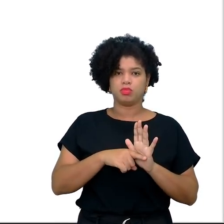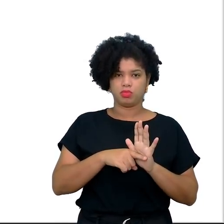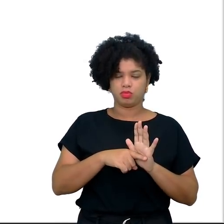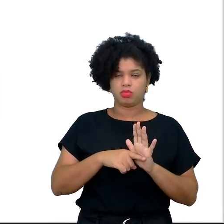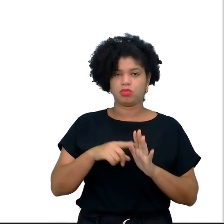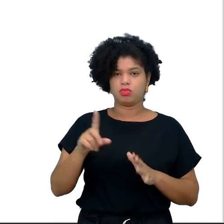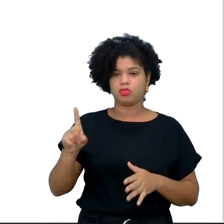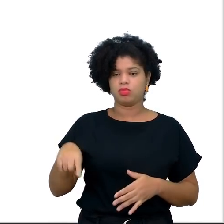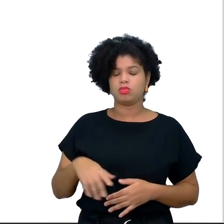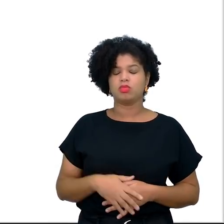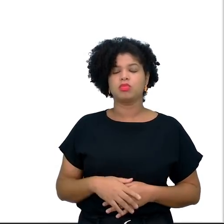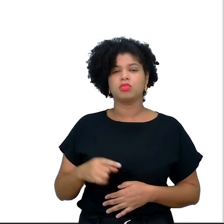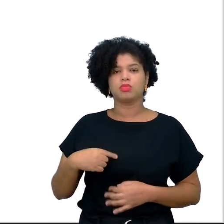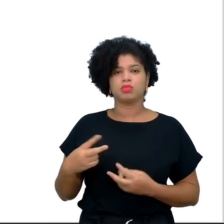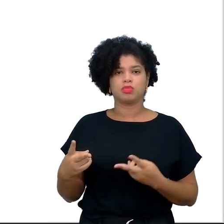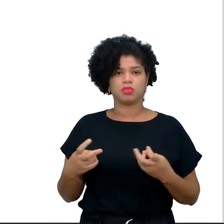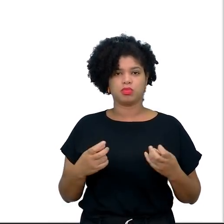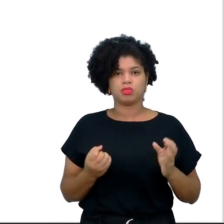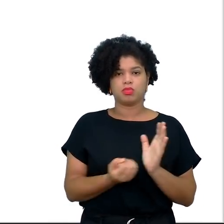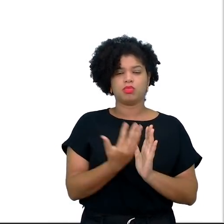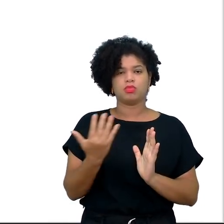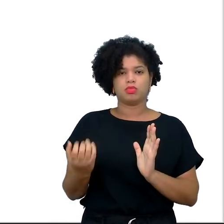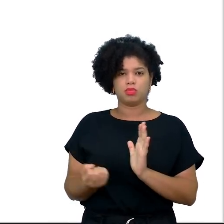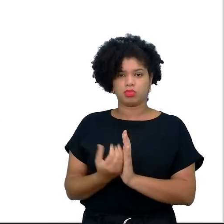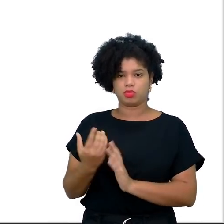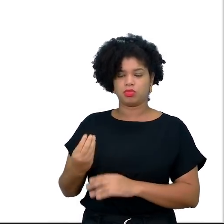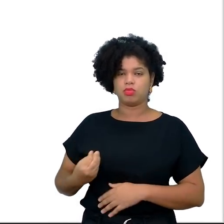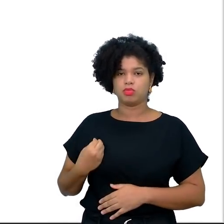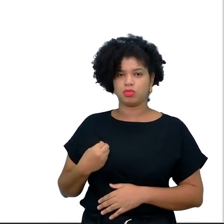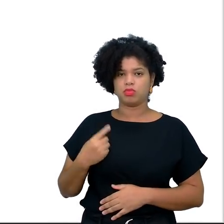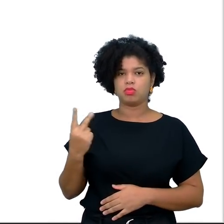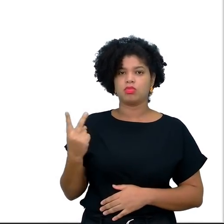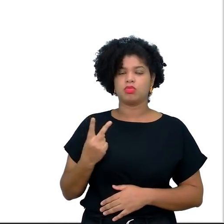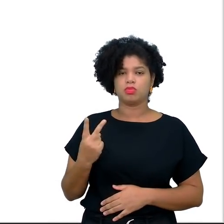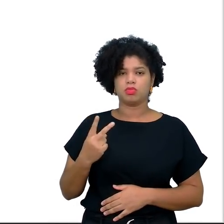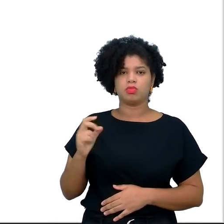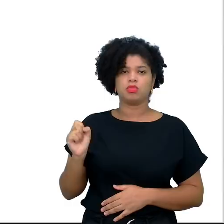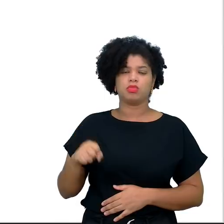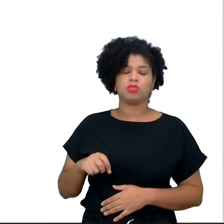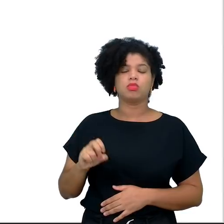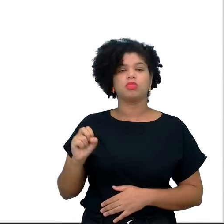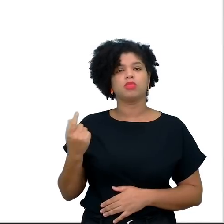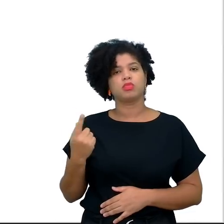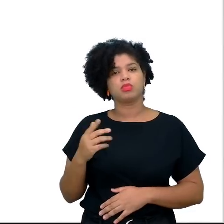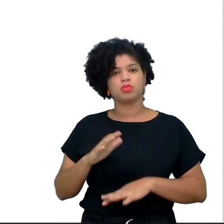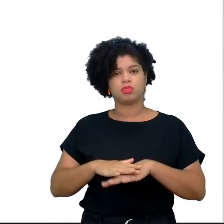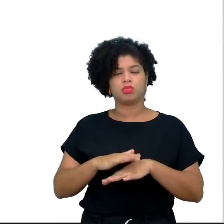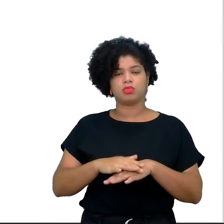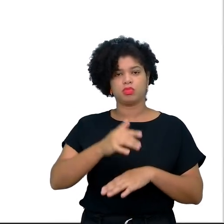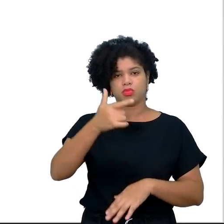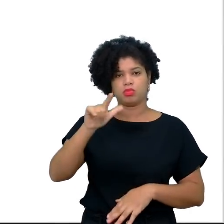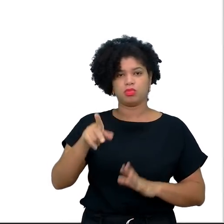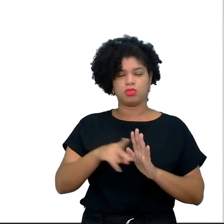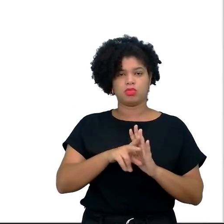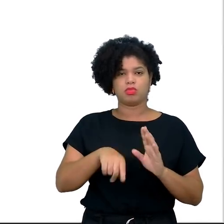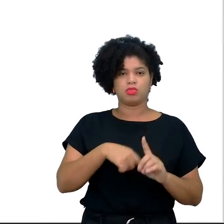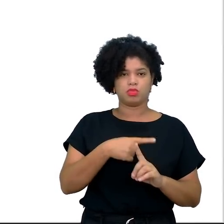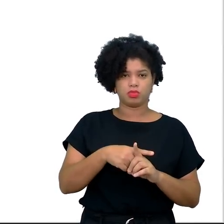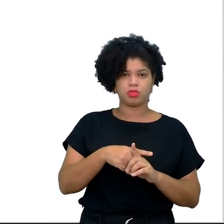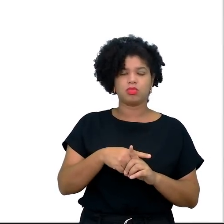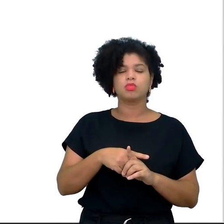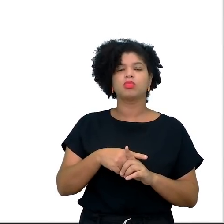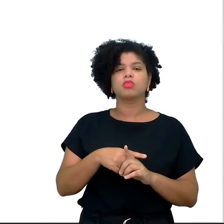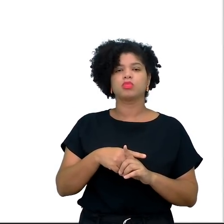que para se verificar se a quantidade de figurinhas que ganhou na segunda rodada, né? Ou realizar um procedimento aditivo de 10